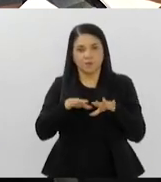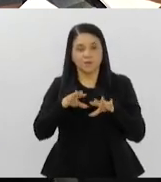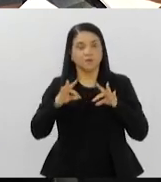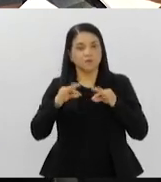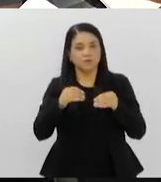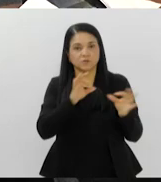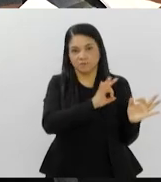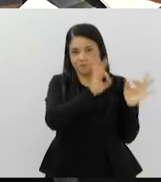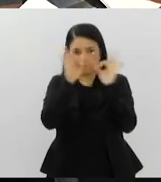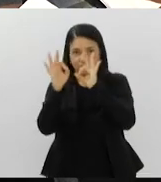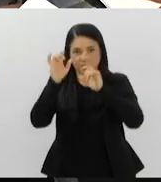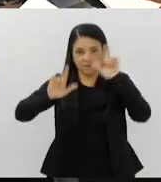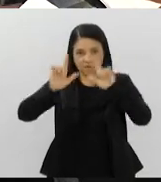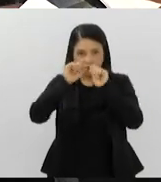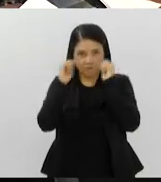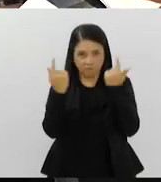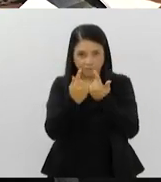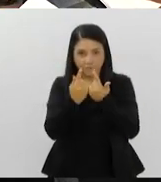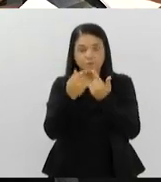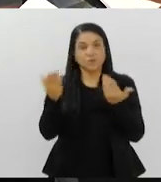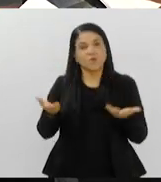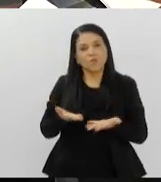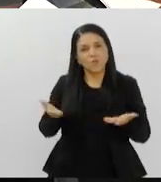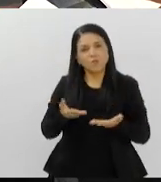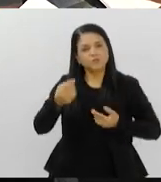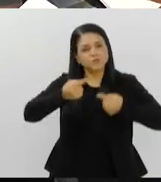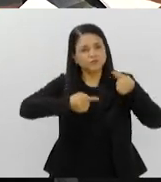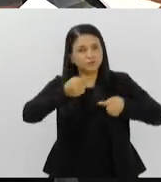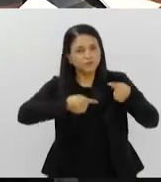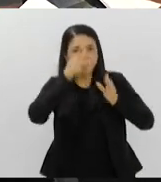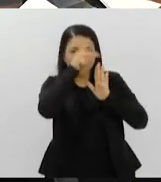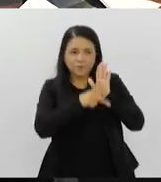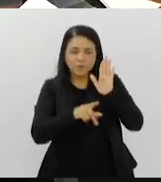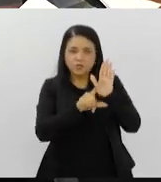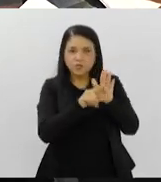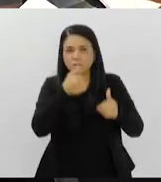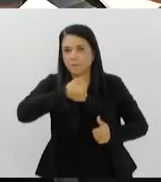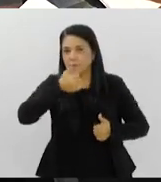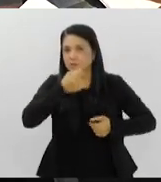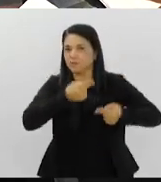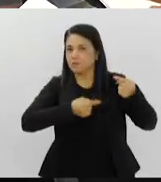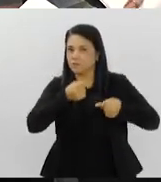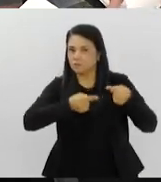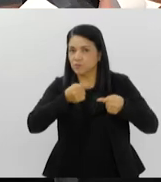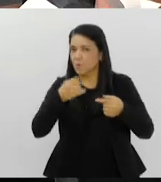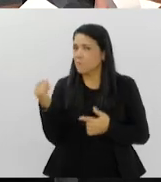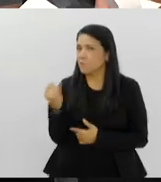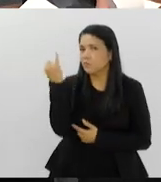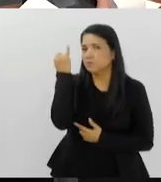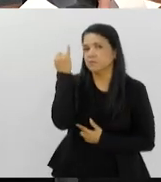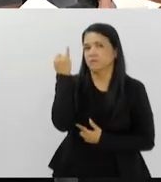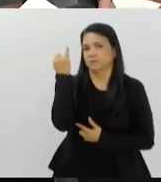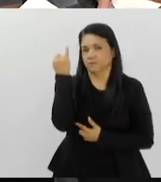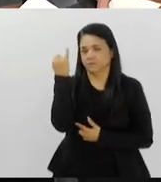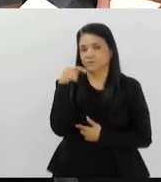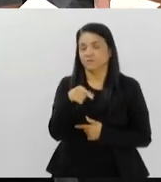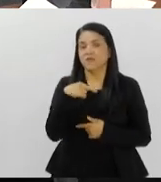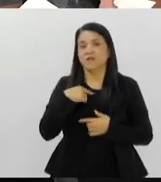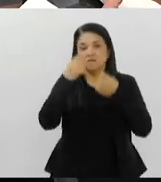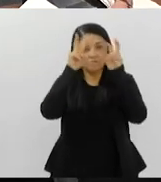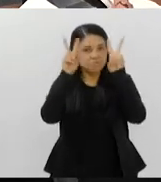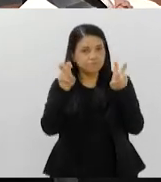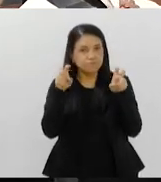Alerj, nós aqui hoje, né, discutimos um projeto em primeira que é de suma importância. Ele